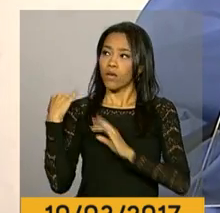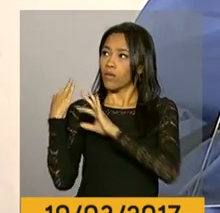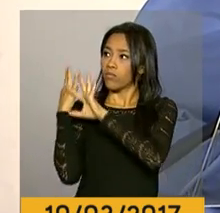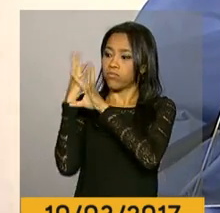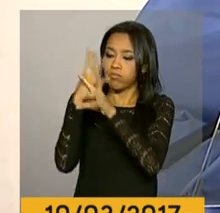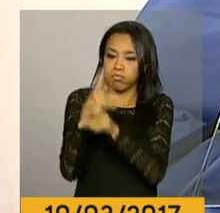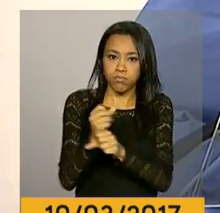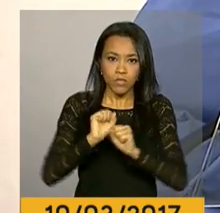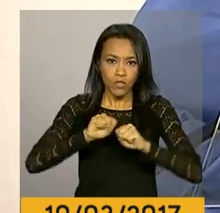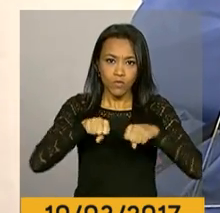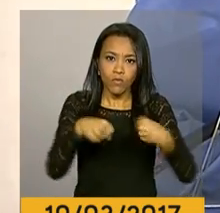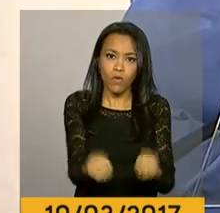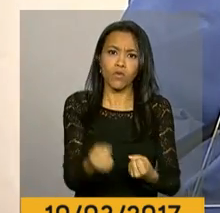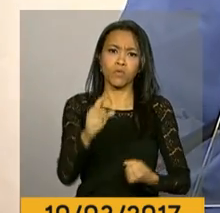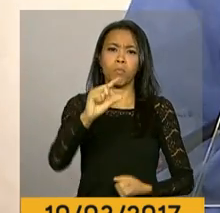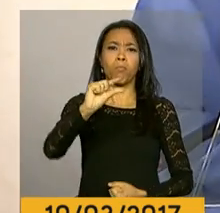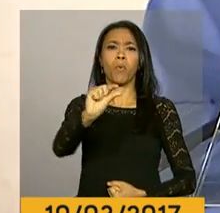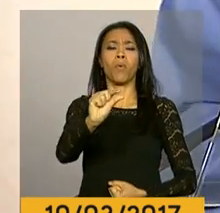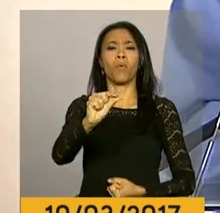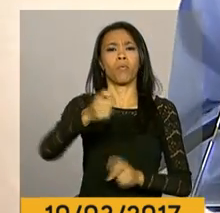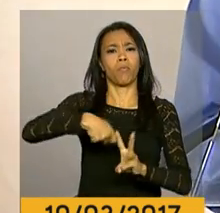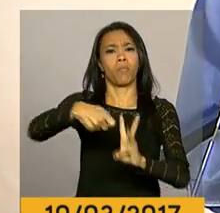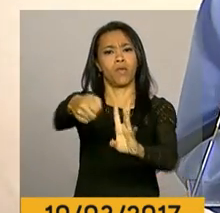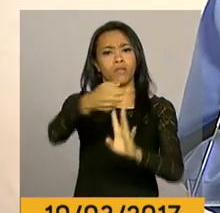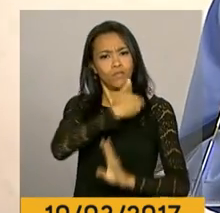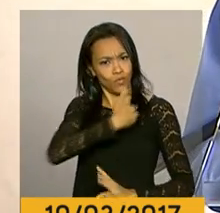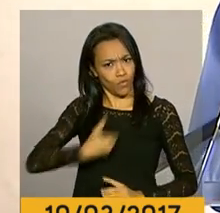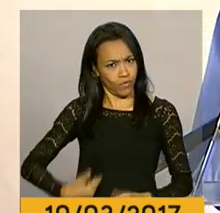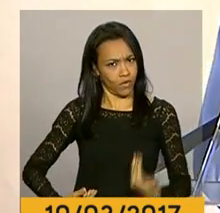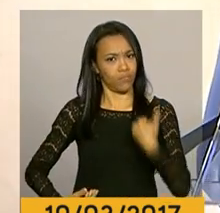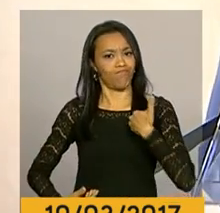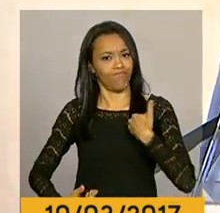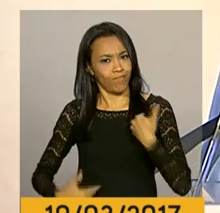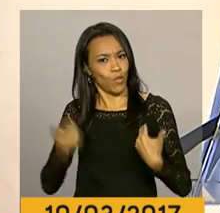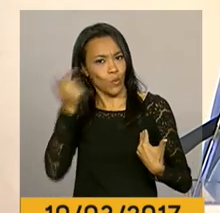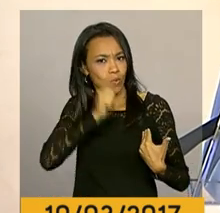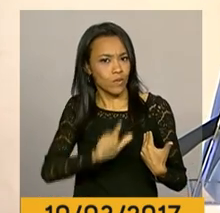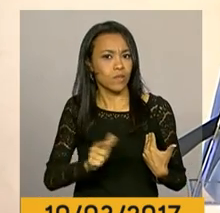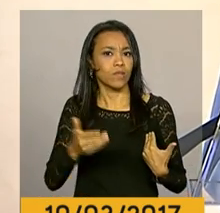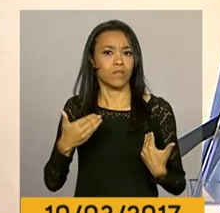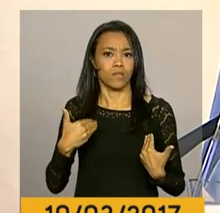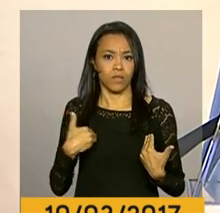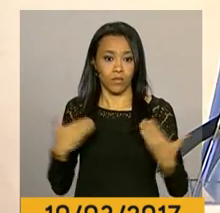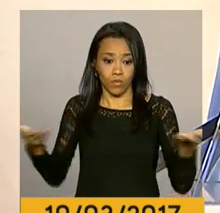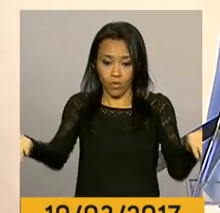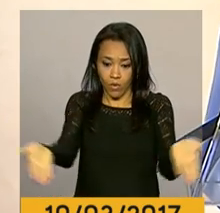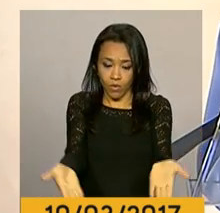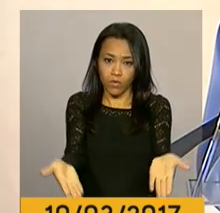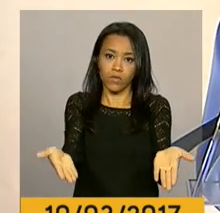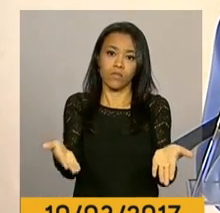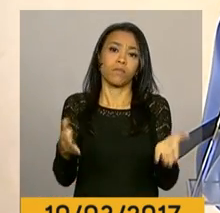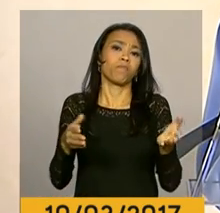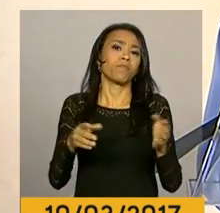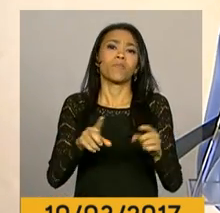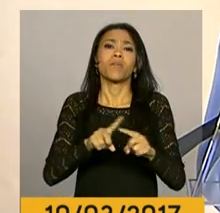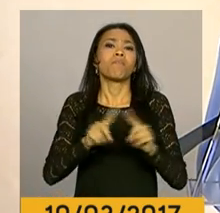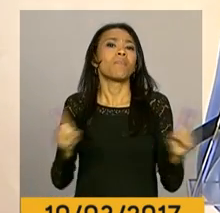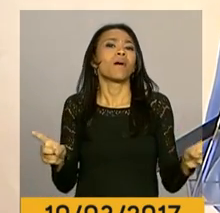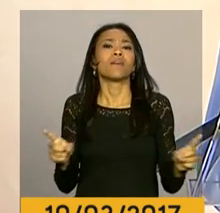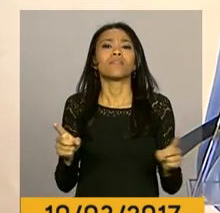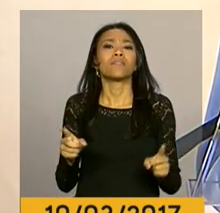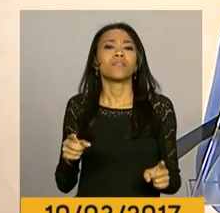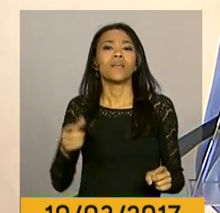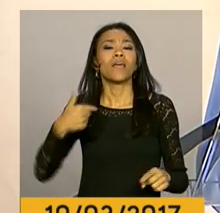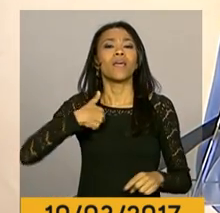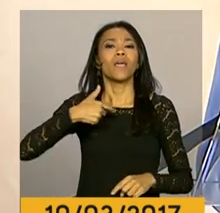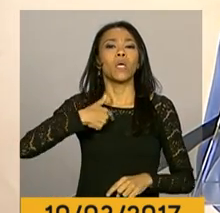meses de governo para que pudéssemos chegar a este ponto. Mas eu não quero a paternidade dessa